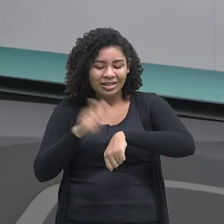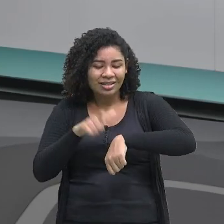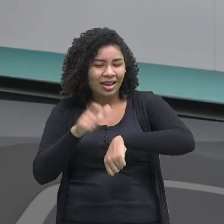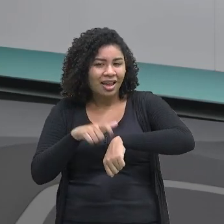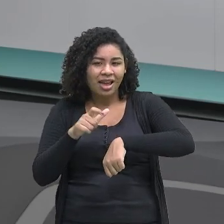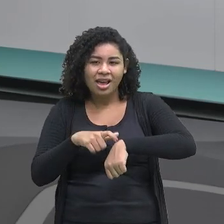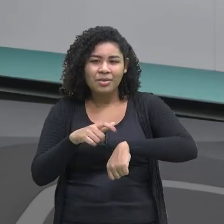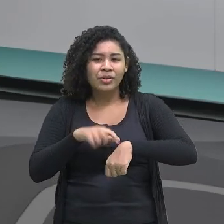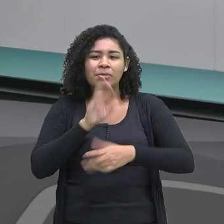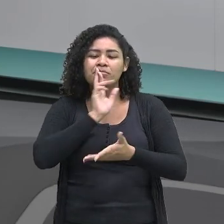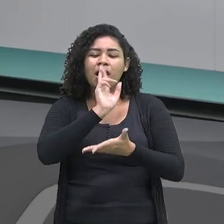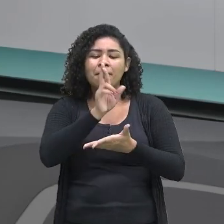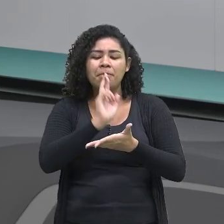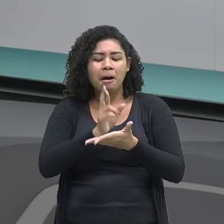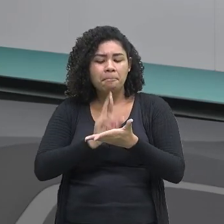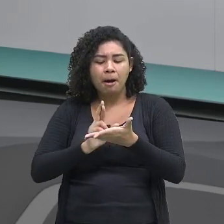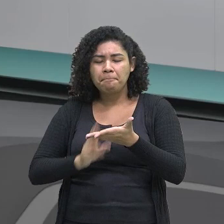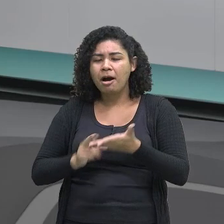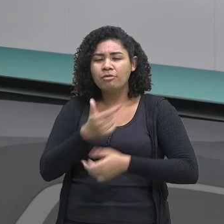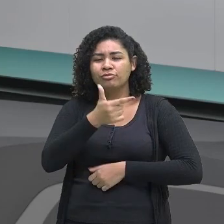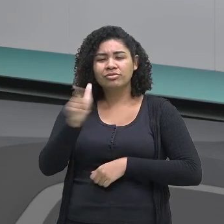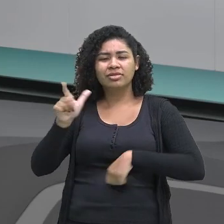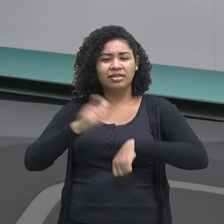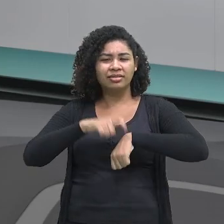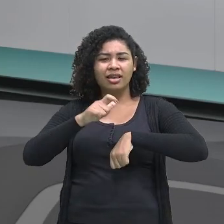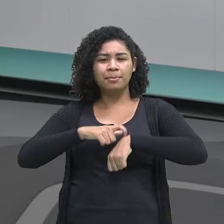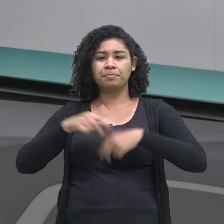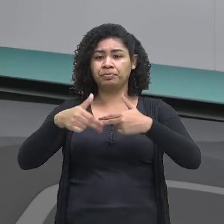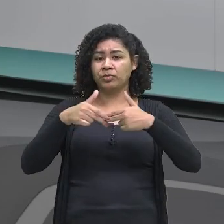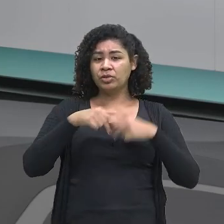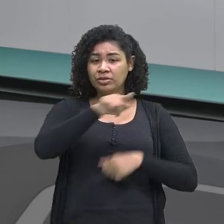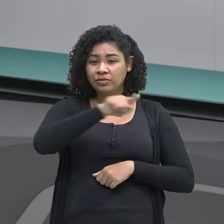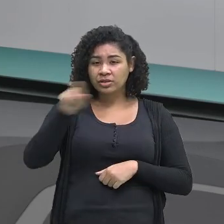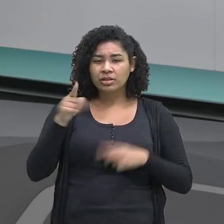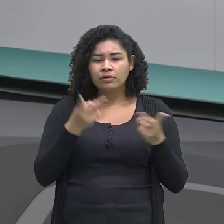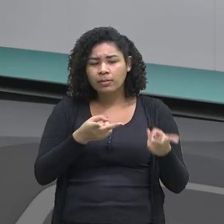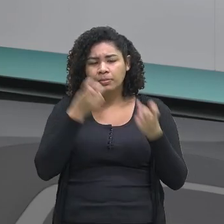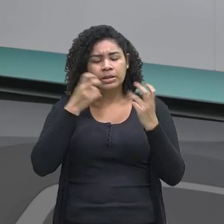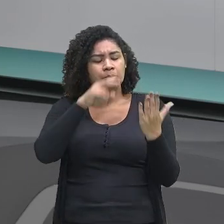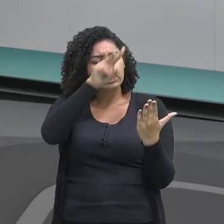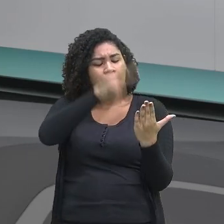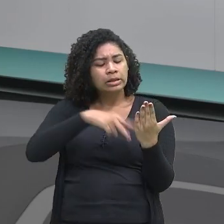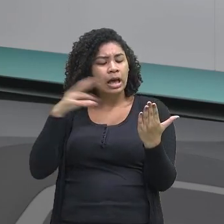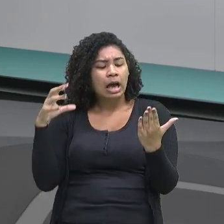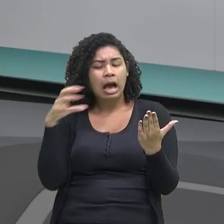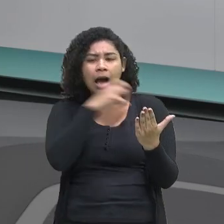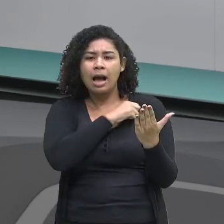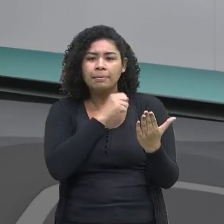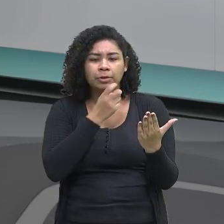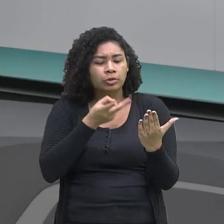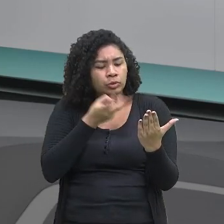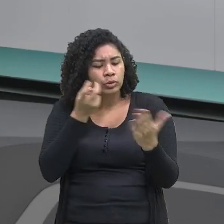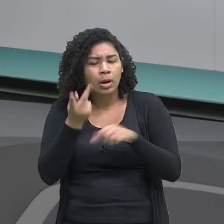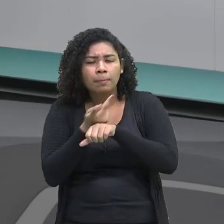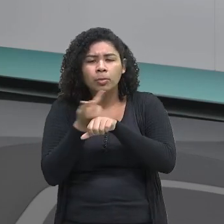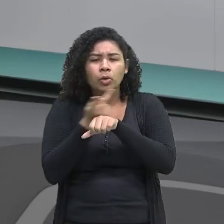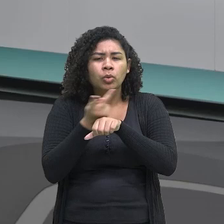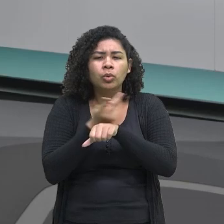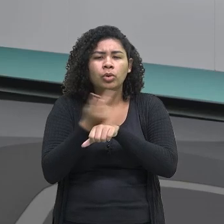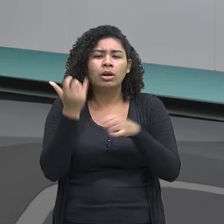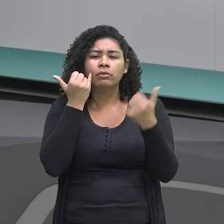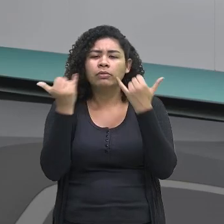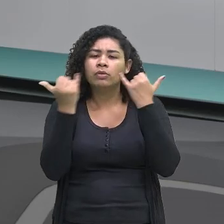para responder cada texto. Então, você vai olhar como a gente fez aqui, rapidamente procurando informações